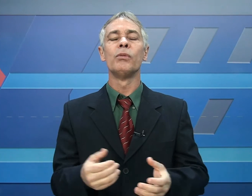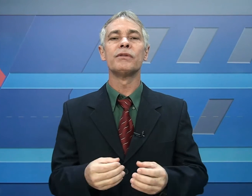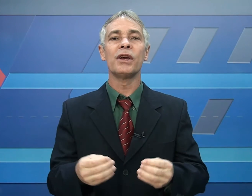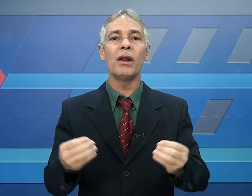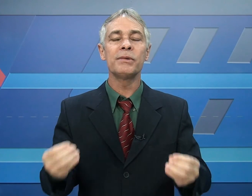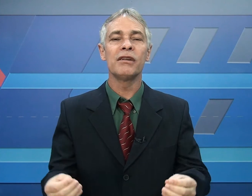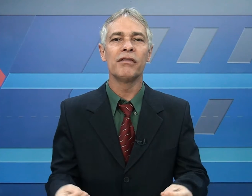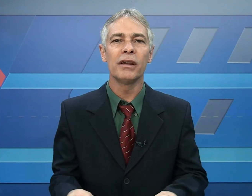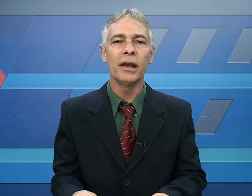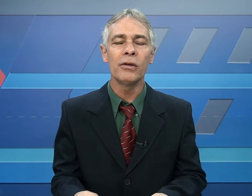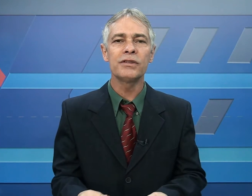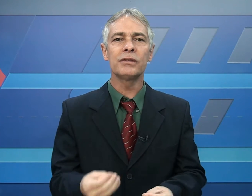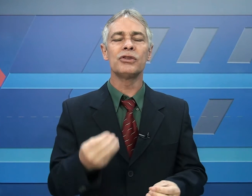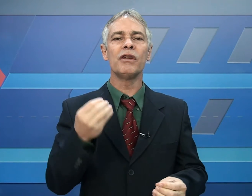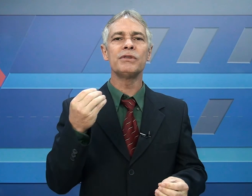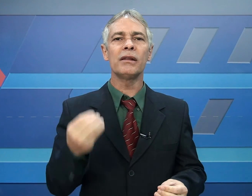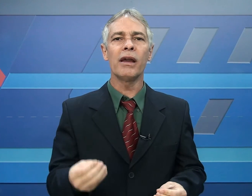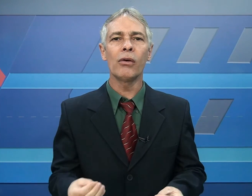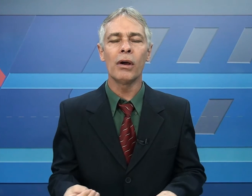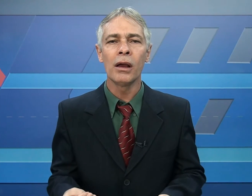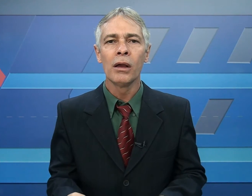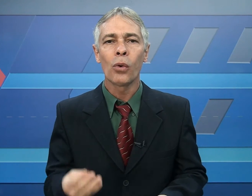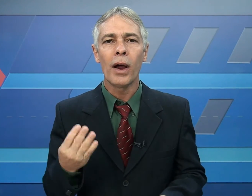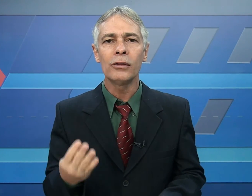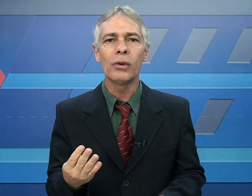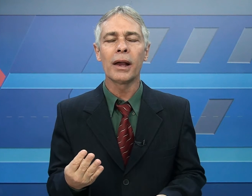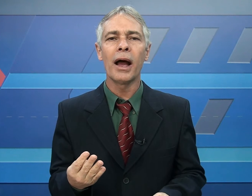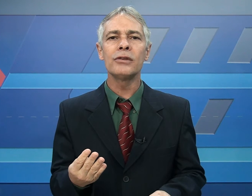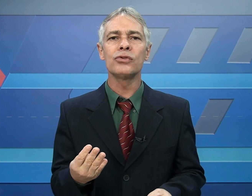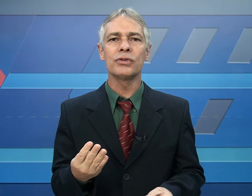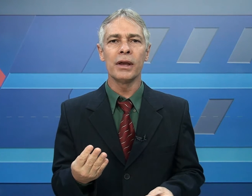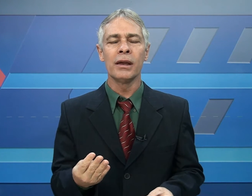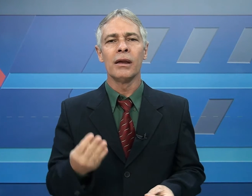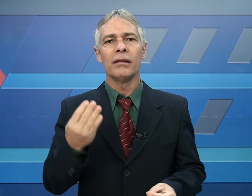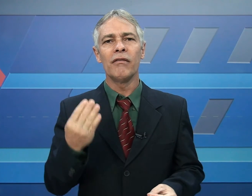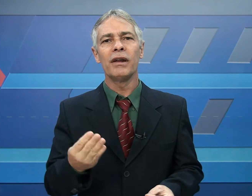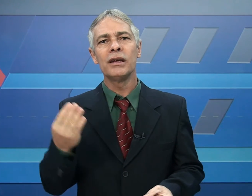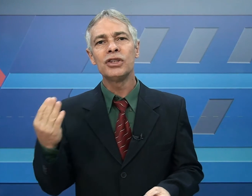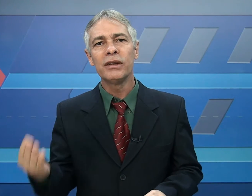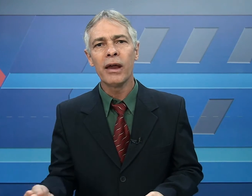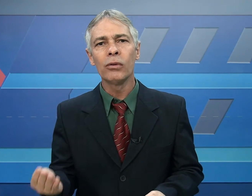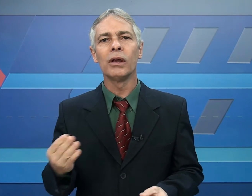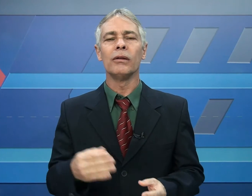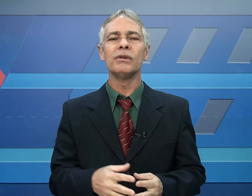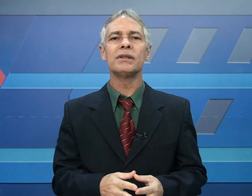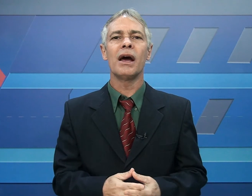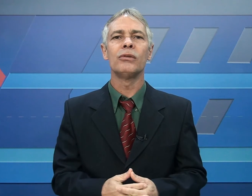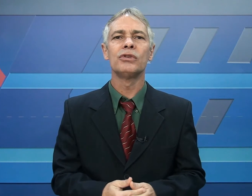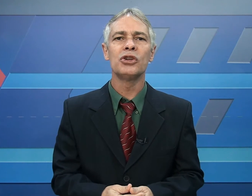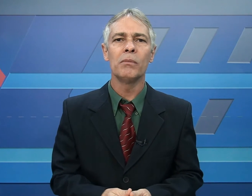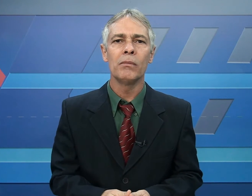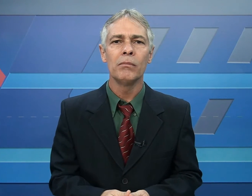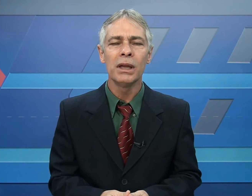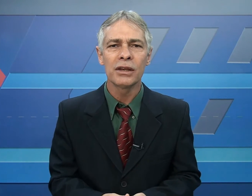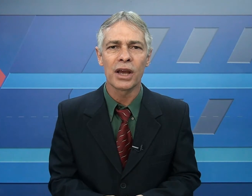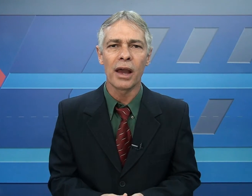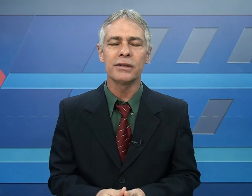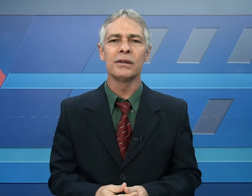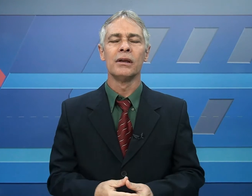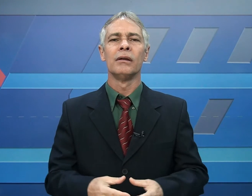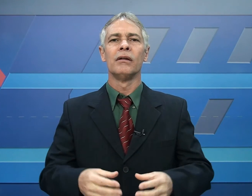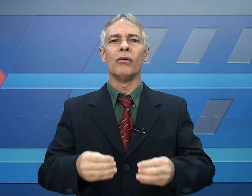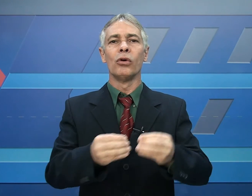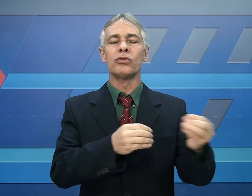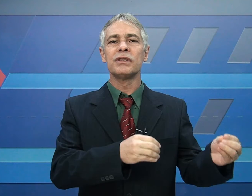os números. É hora para você ver, né? Nós tivemos até agora 4 casos, né, da variante Delta no estado de Minas